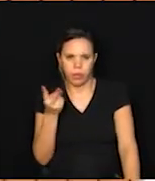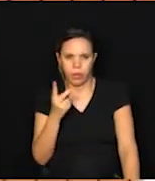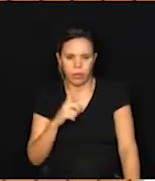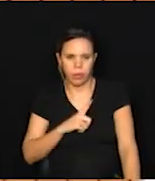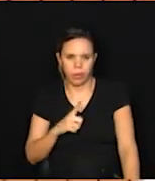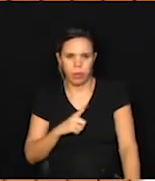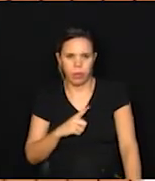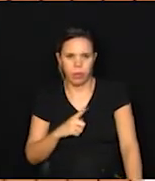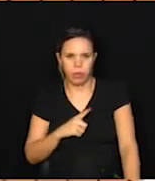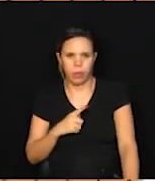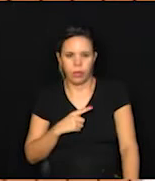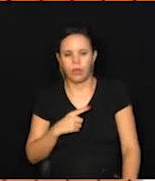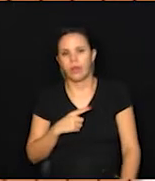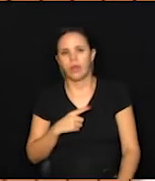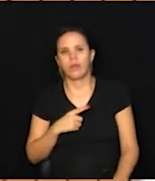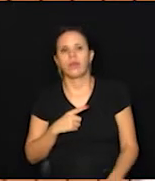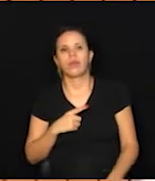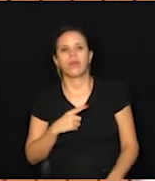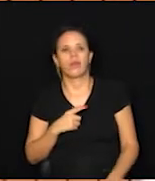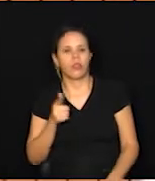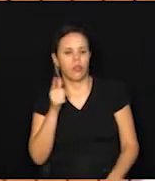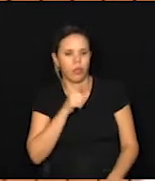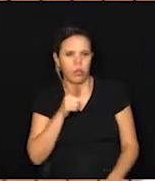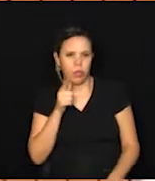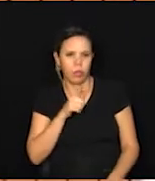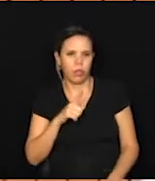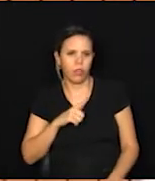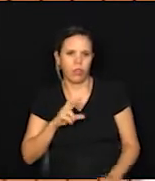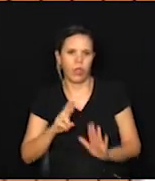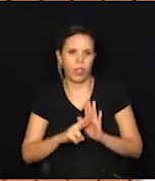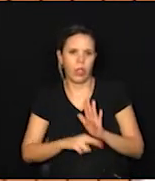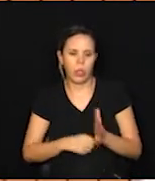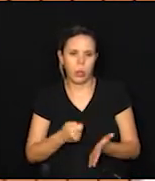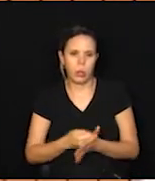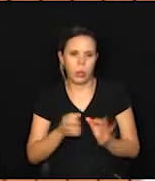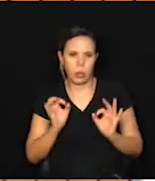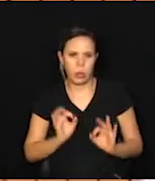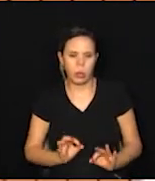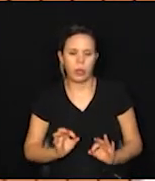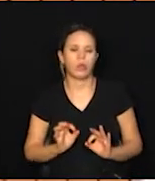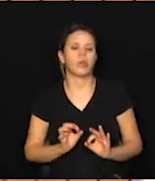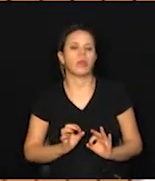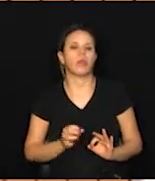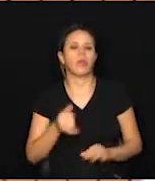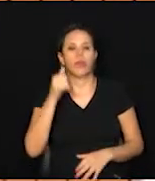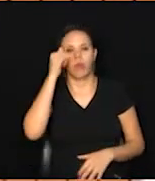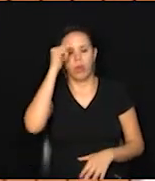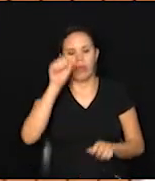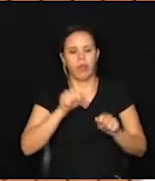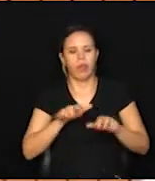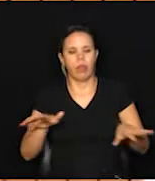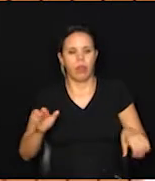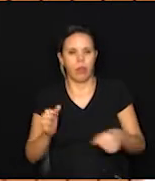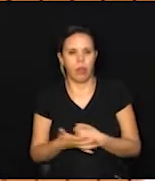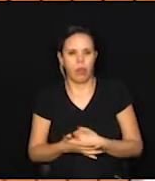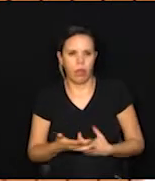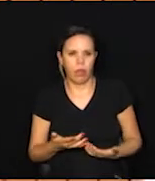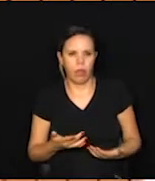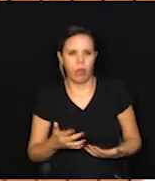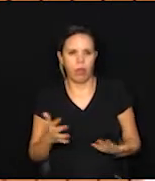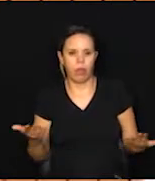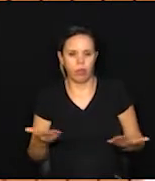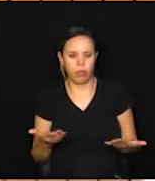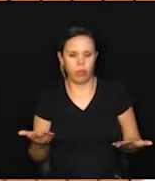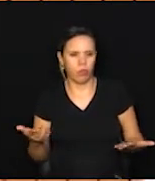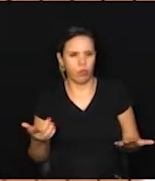aí barreiras sanitárias, né, medidas mais restritivas, e isso acho que está se refletindo nos dias de hoje.